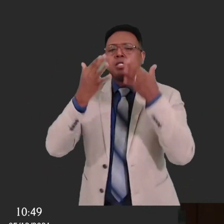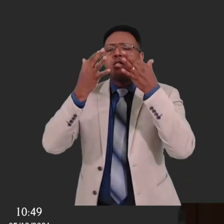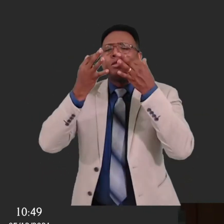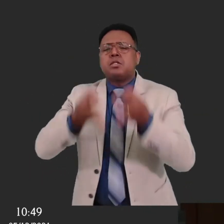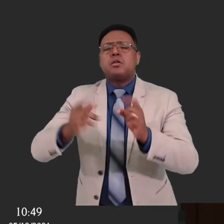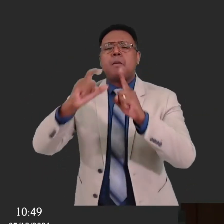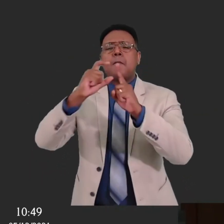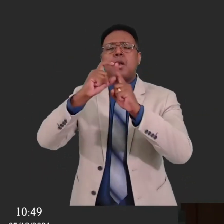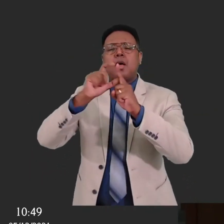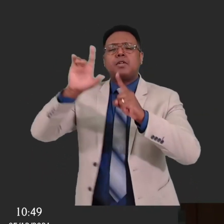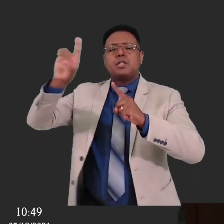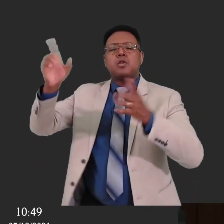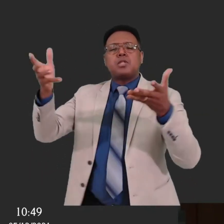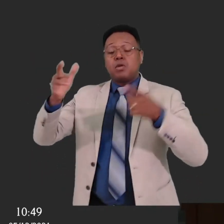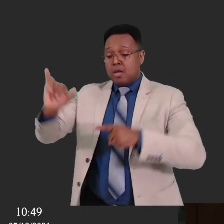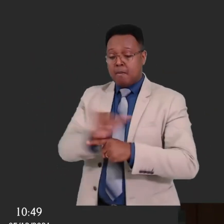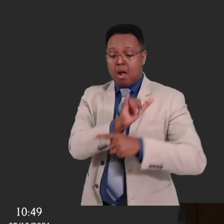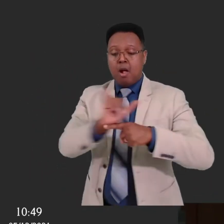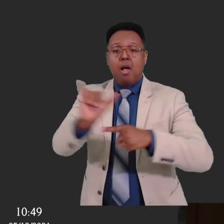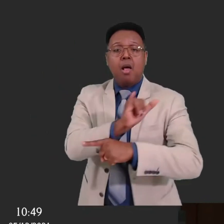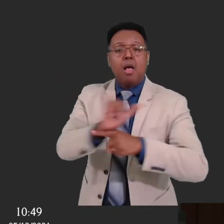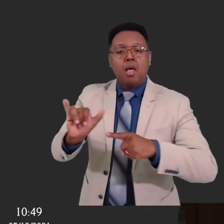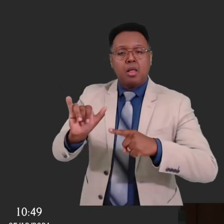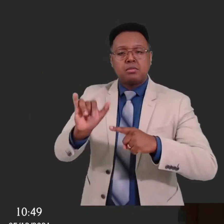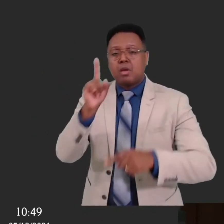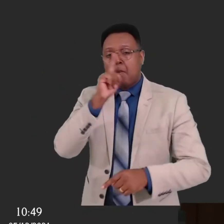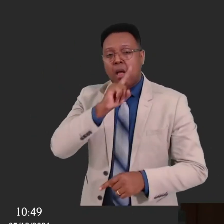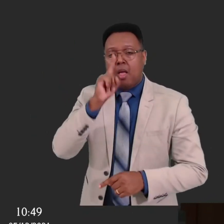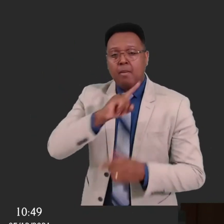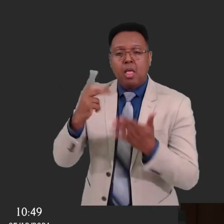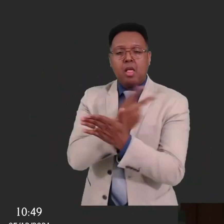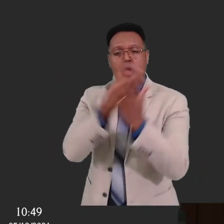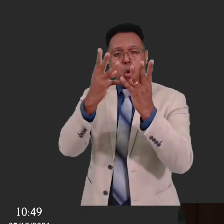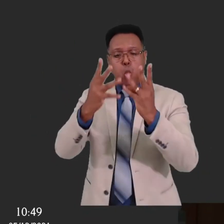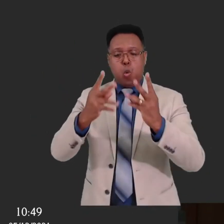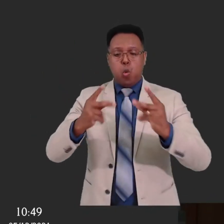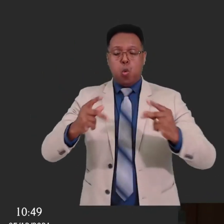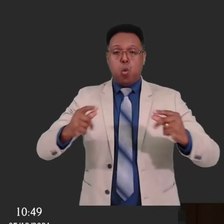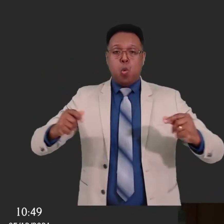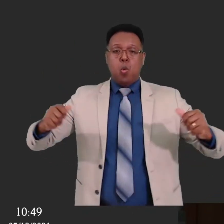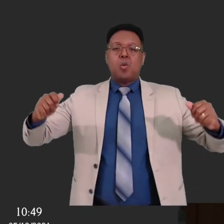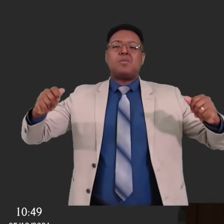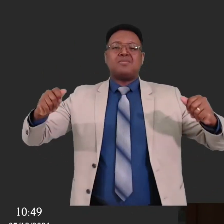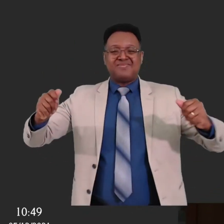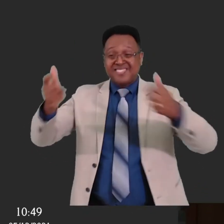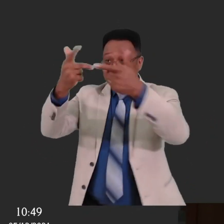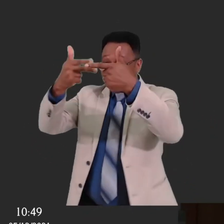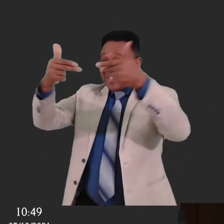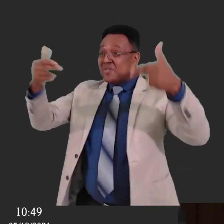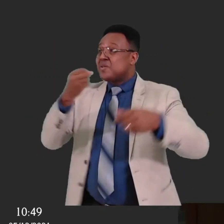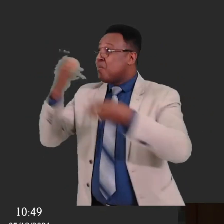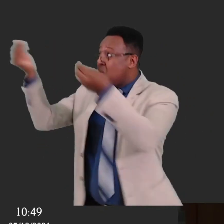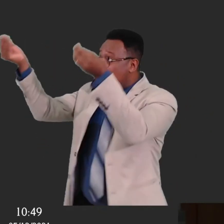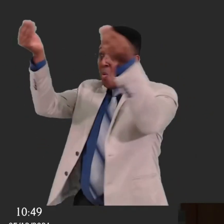defeitos e colocar em nós as suas qualidades, querido. Ah, se o mundo